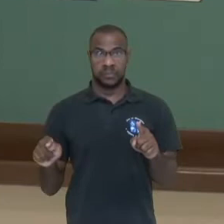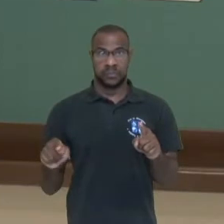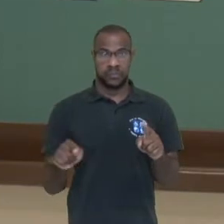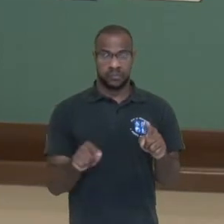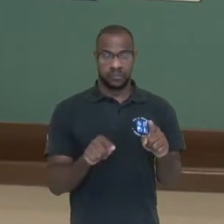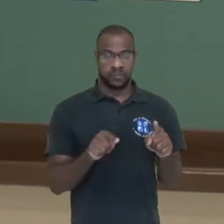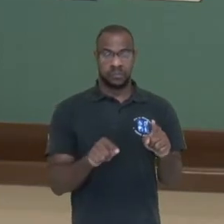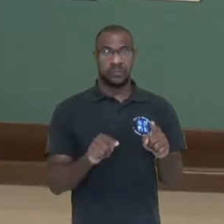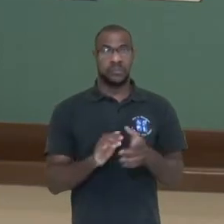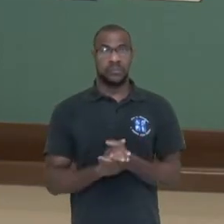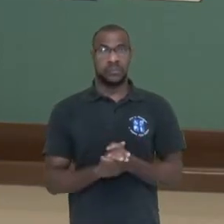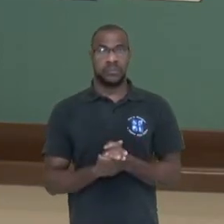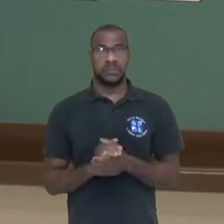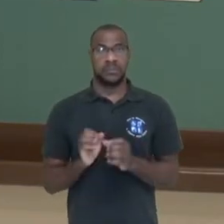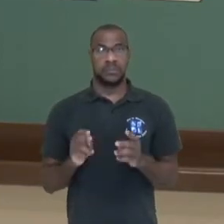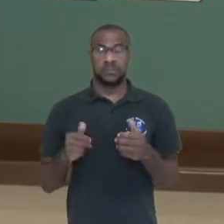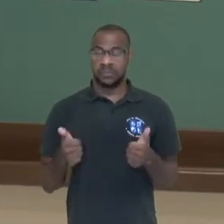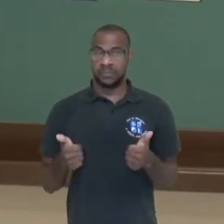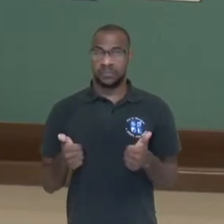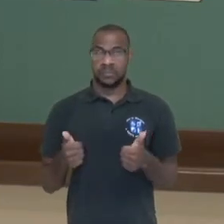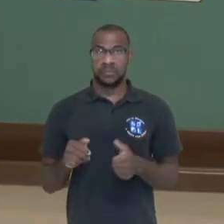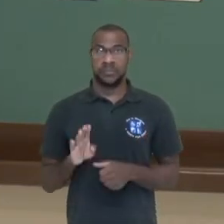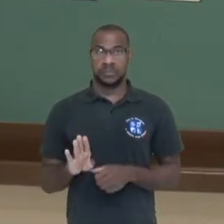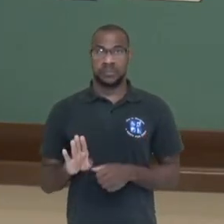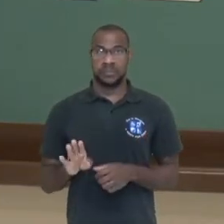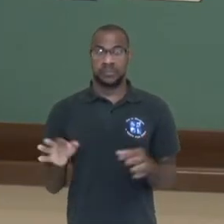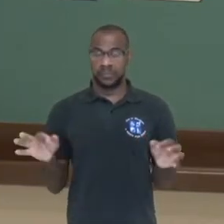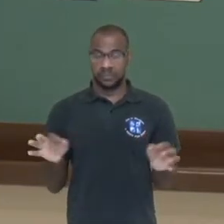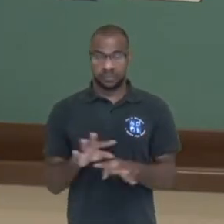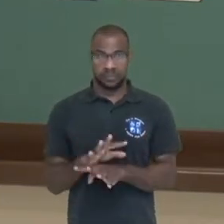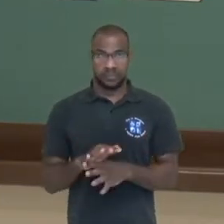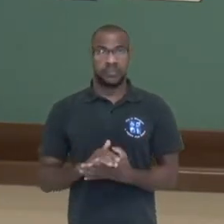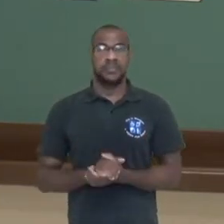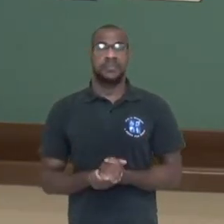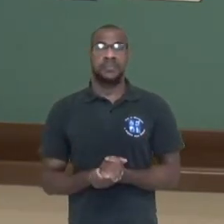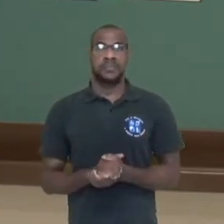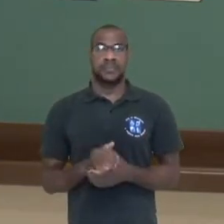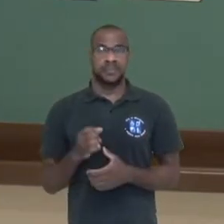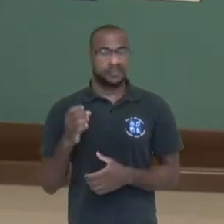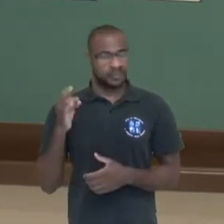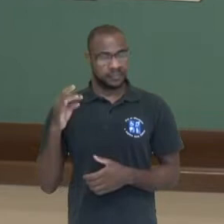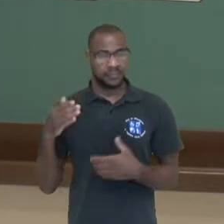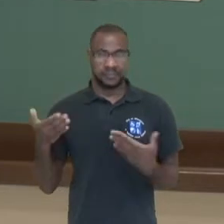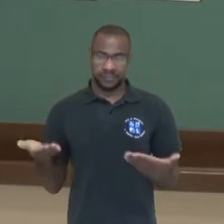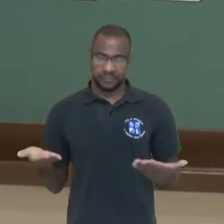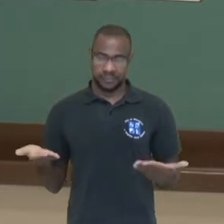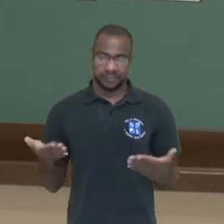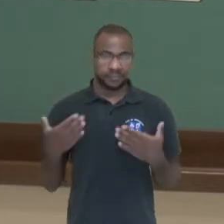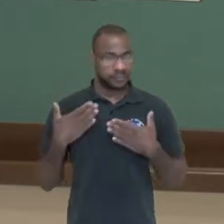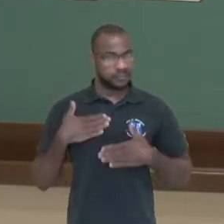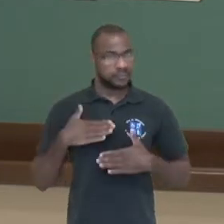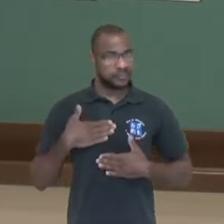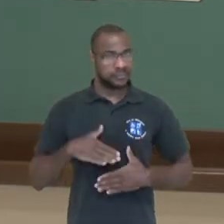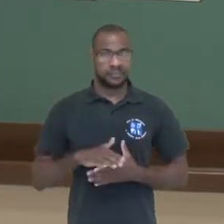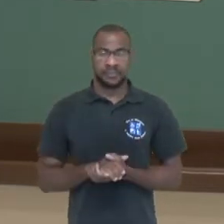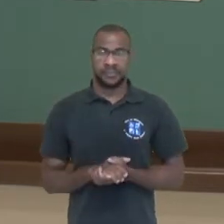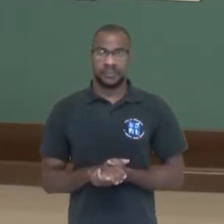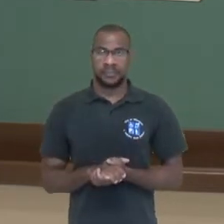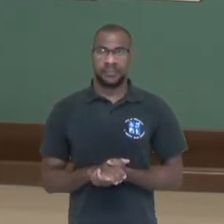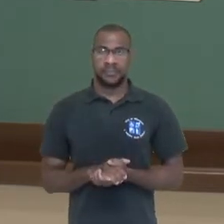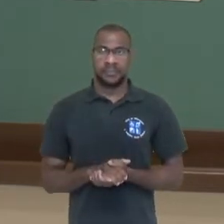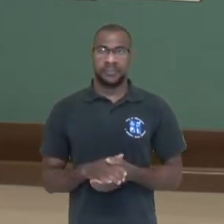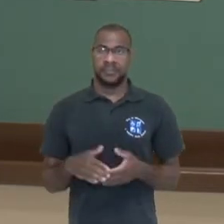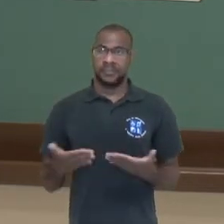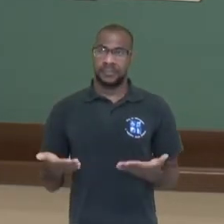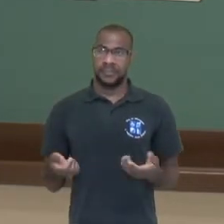Pronto, ali está o ponto B, lindo e maravilhoso. Fácil, né? É tranquilo? É tranquilo.